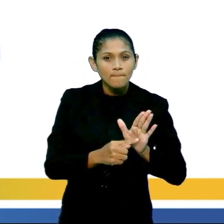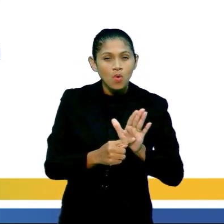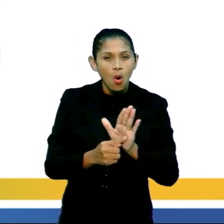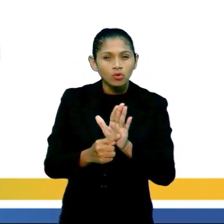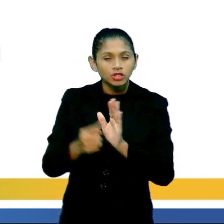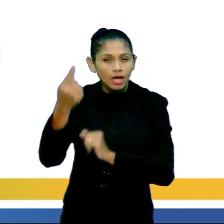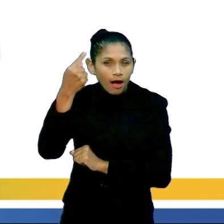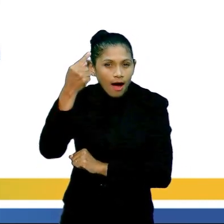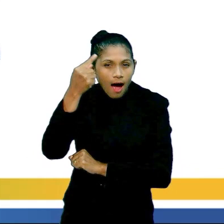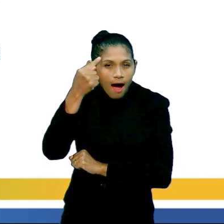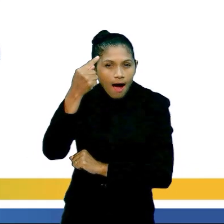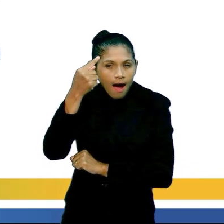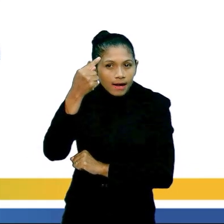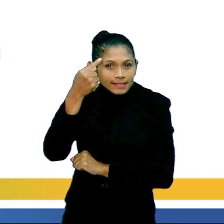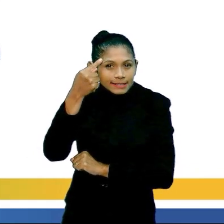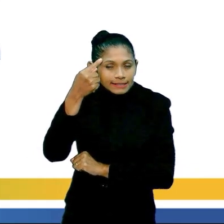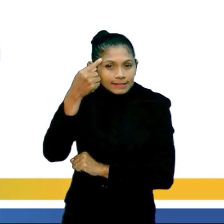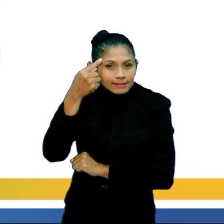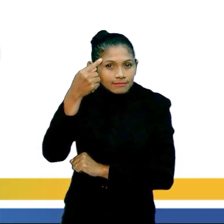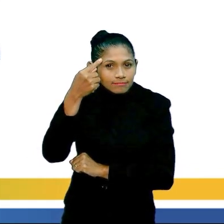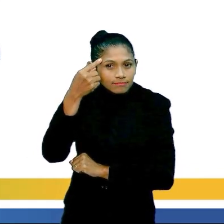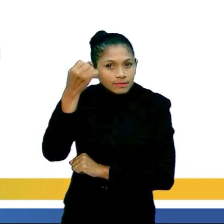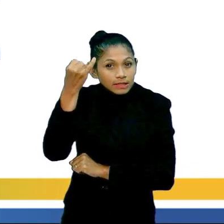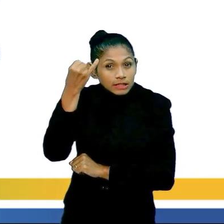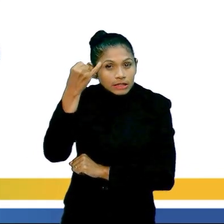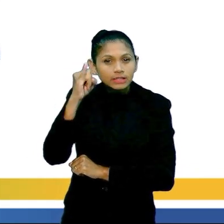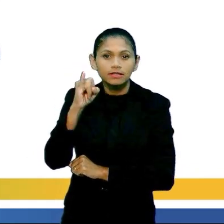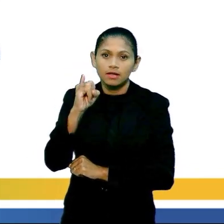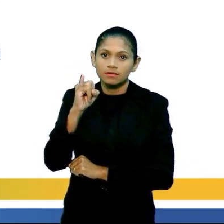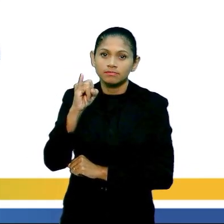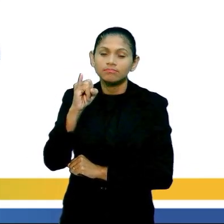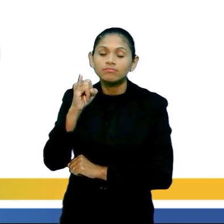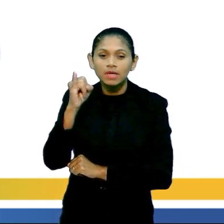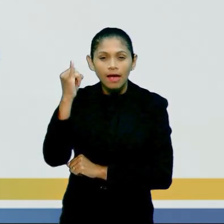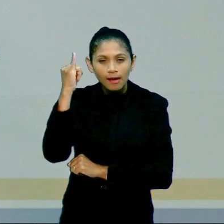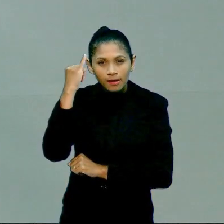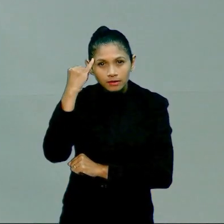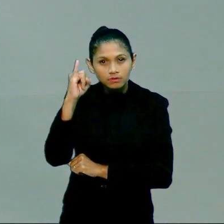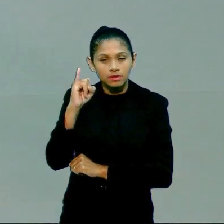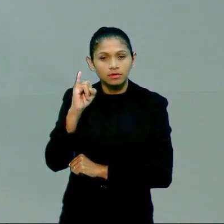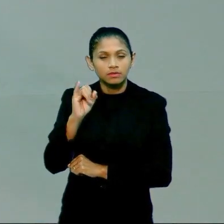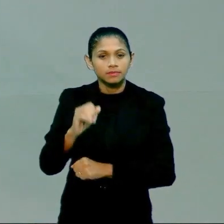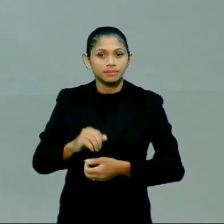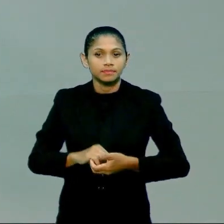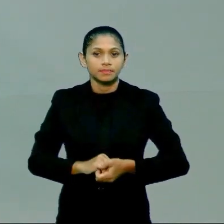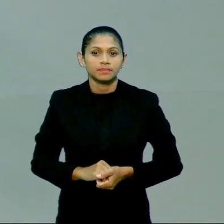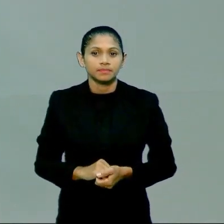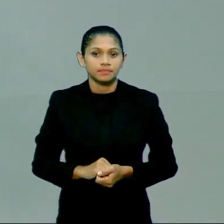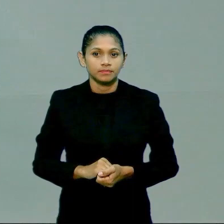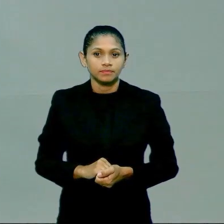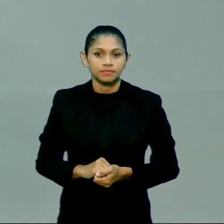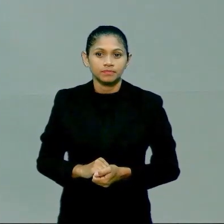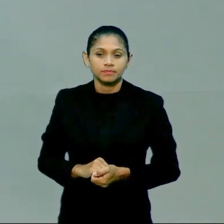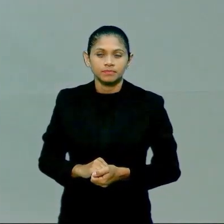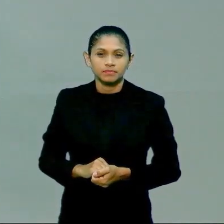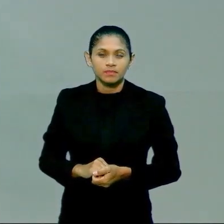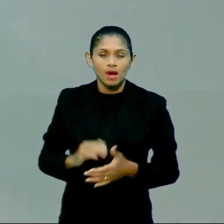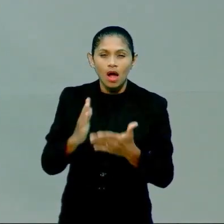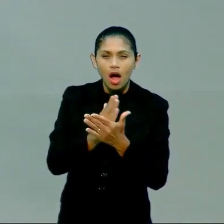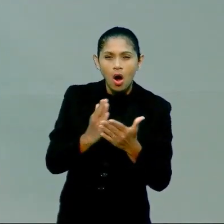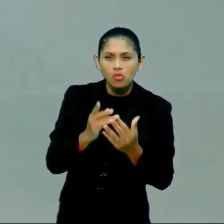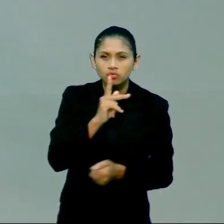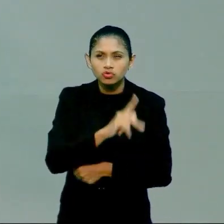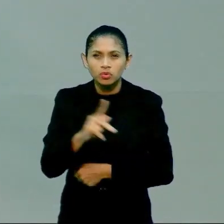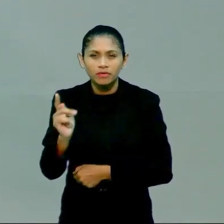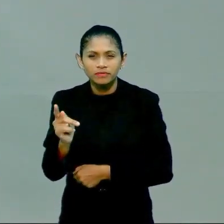da ideia, né? Ele está fazendo aquela pergunta que eu creio que dentro de sala, muitas das vezes os professores de